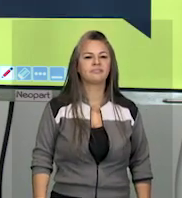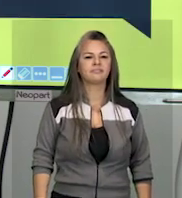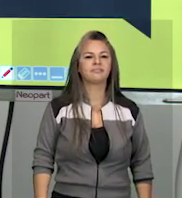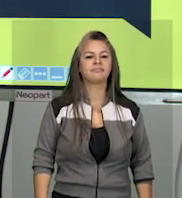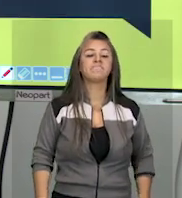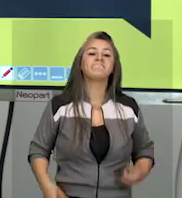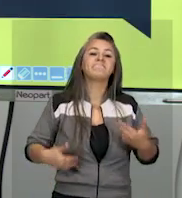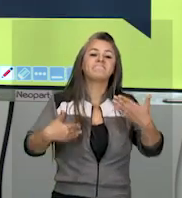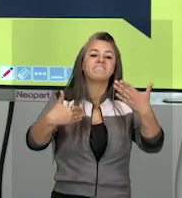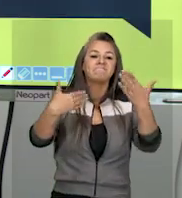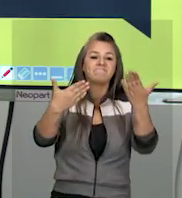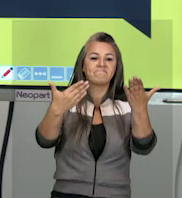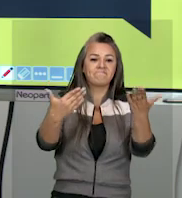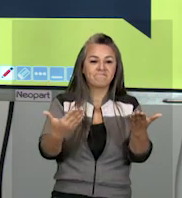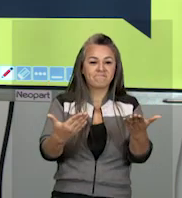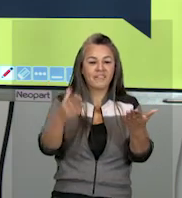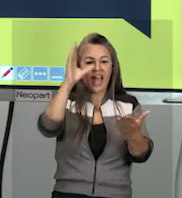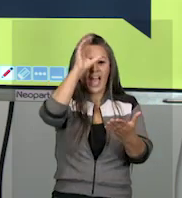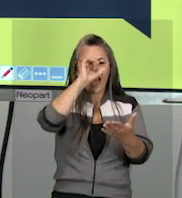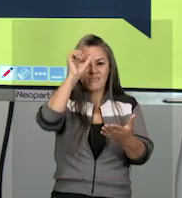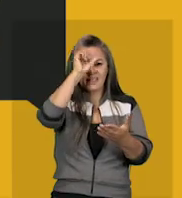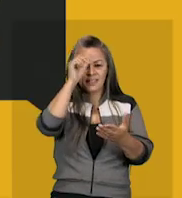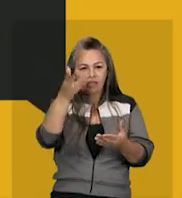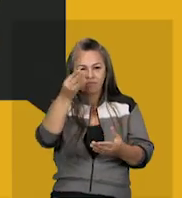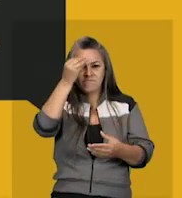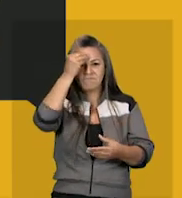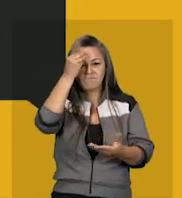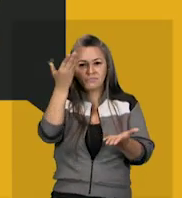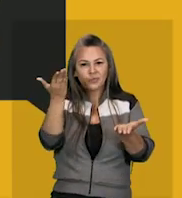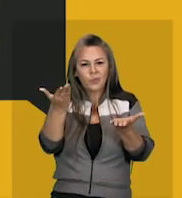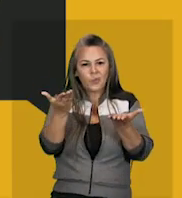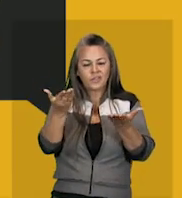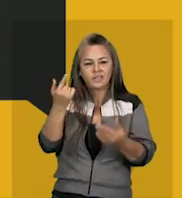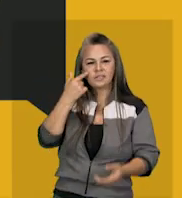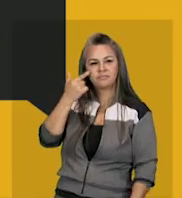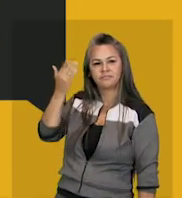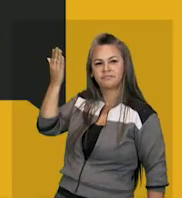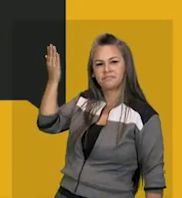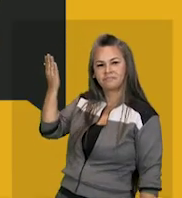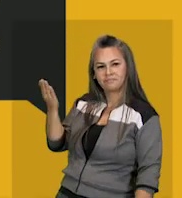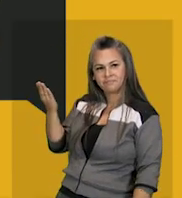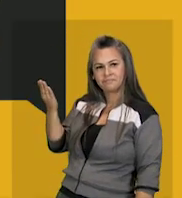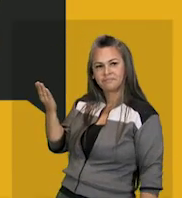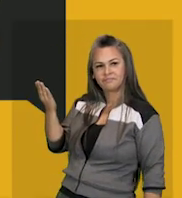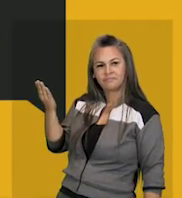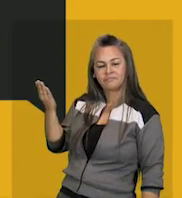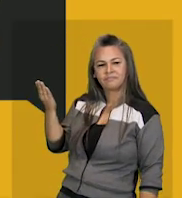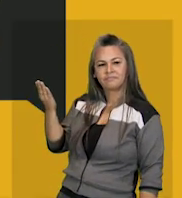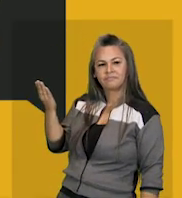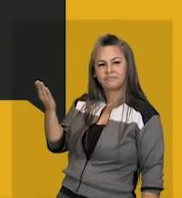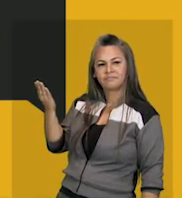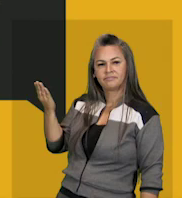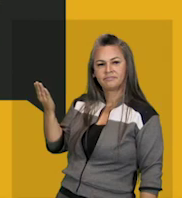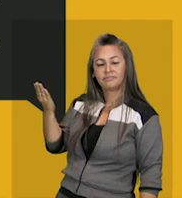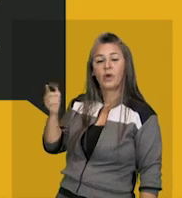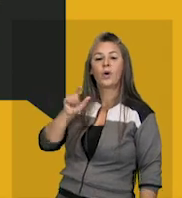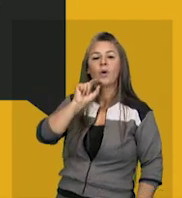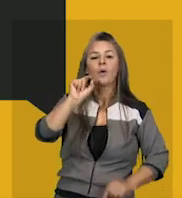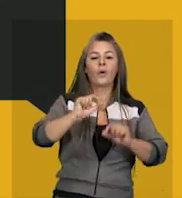E o que aprendemos hoje, então? O que é uma conjunção? Ela é um conectivo.